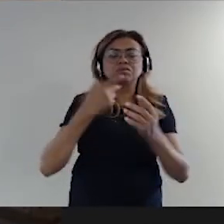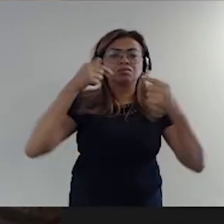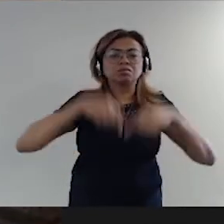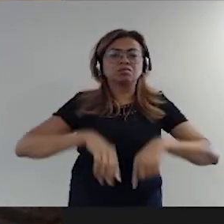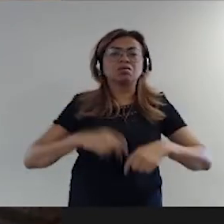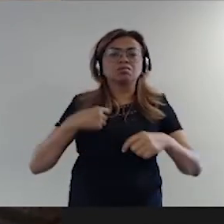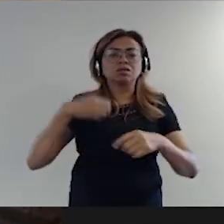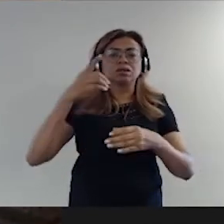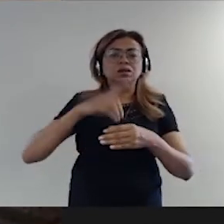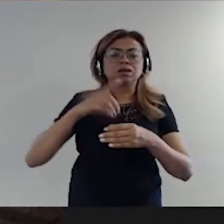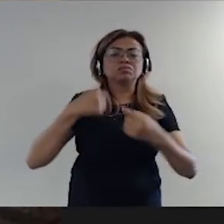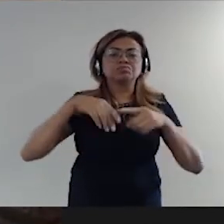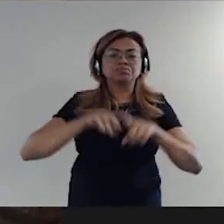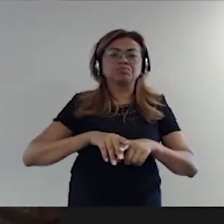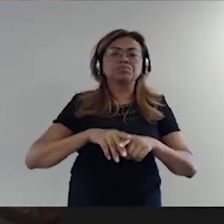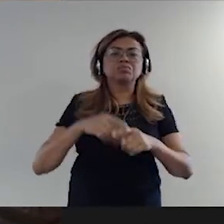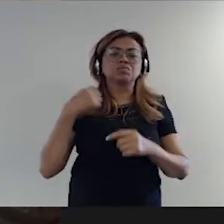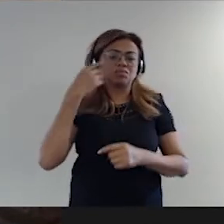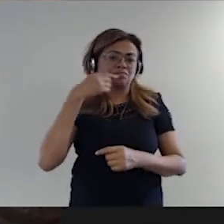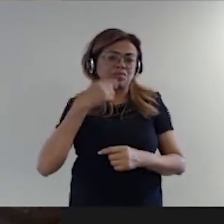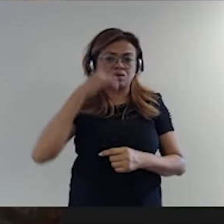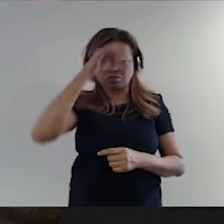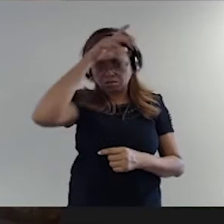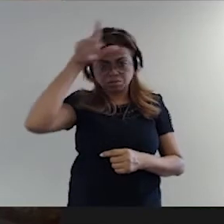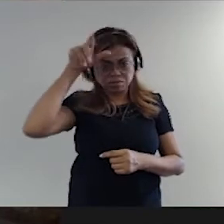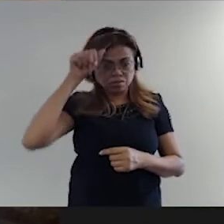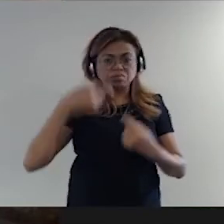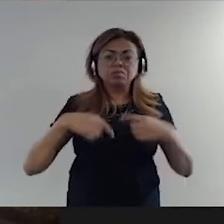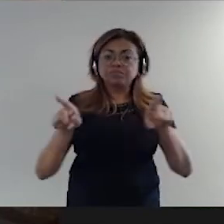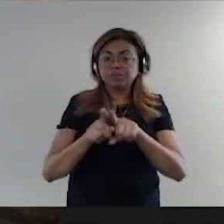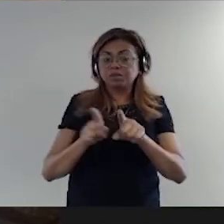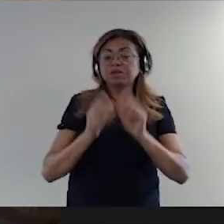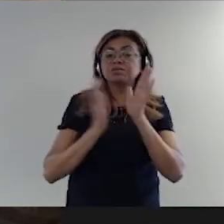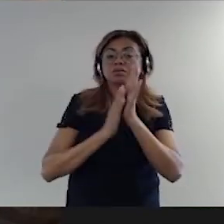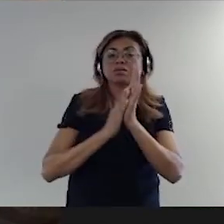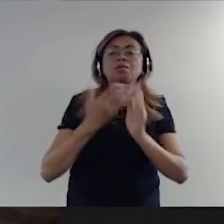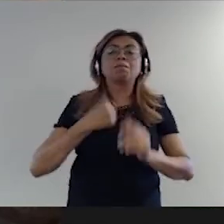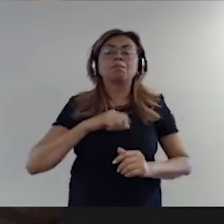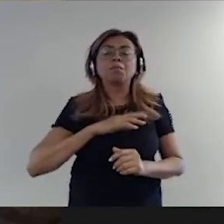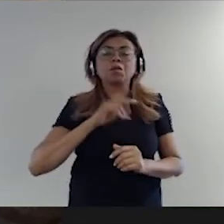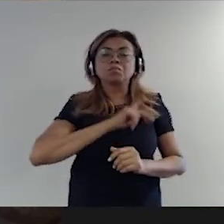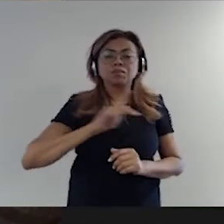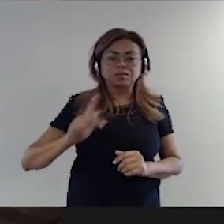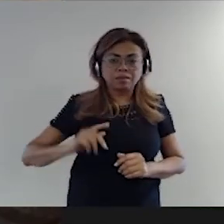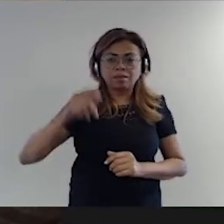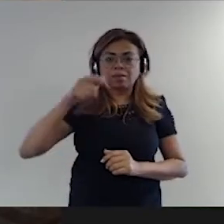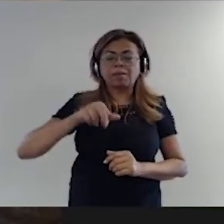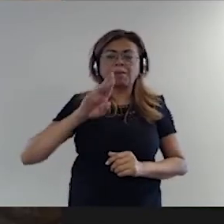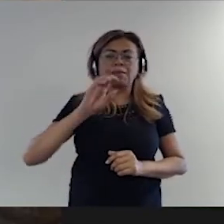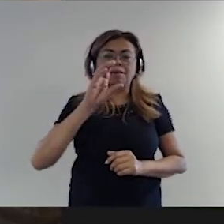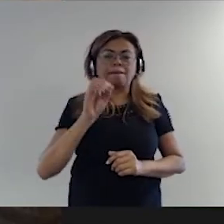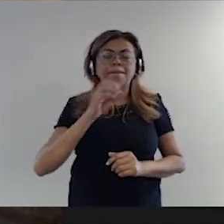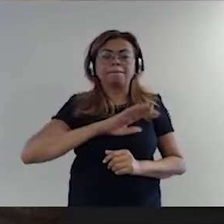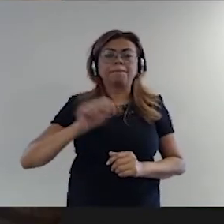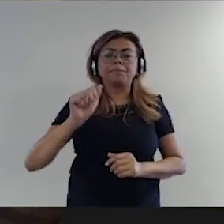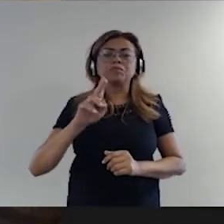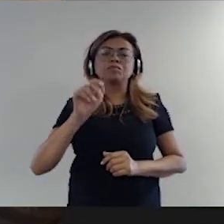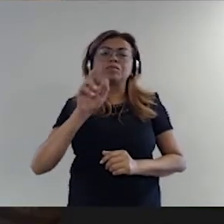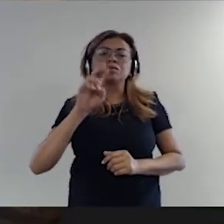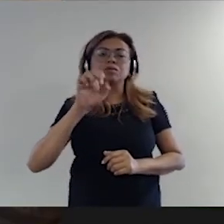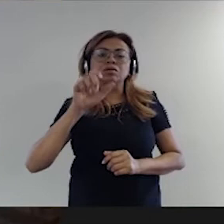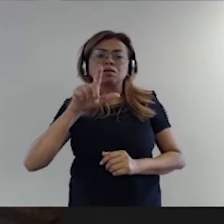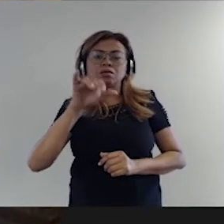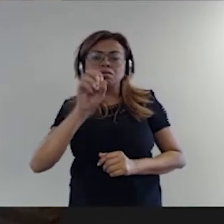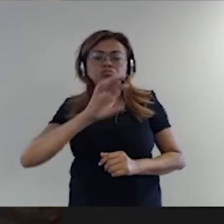amazonense. Aproveitar a oportunidade para rapidamente saudar meu presidente da minha seccional, Marco Aurélio